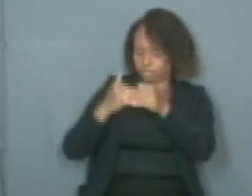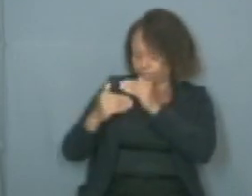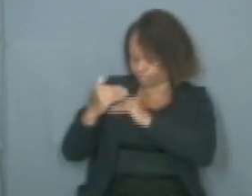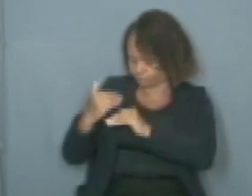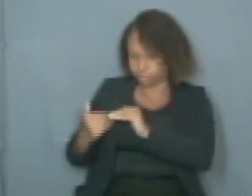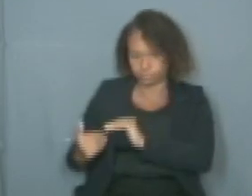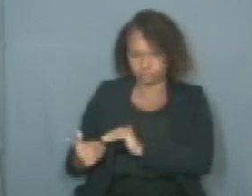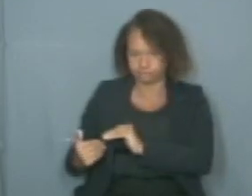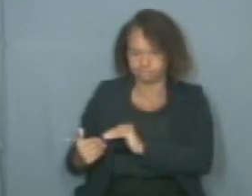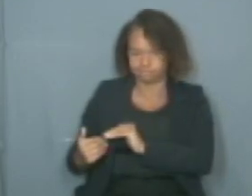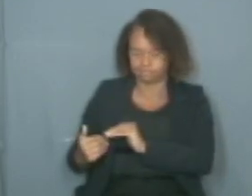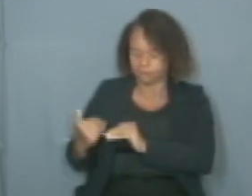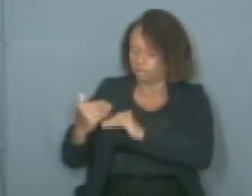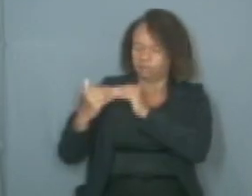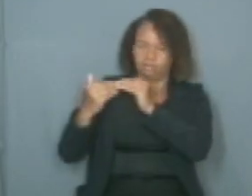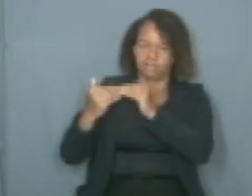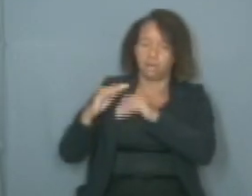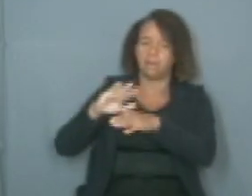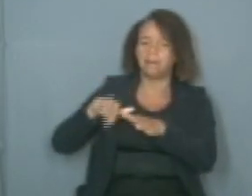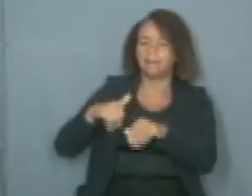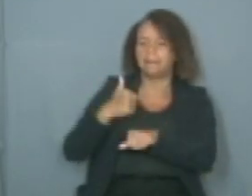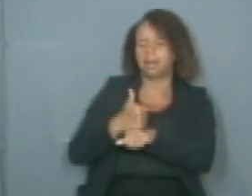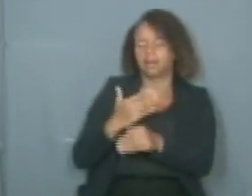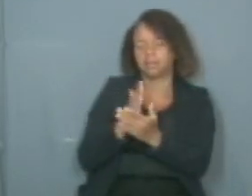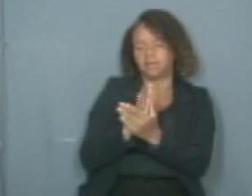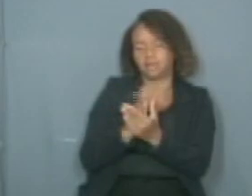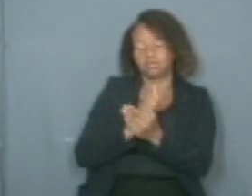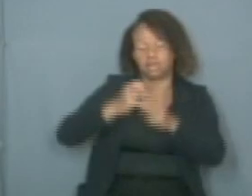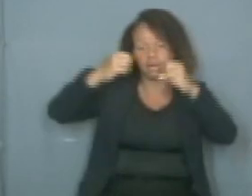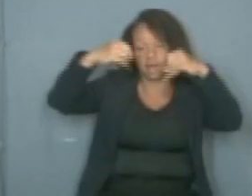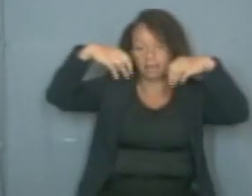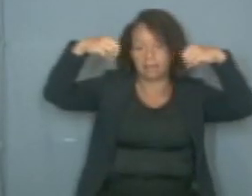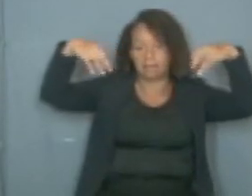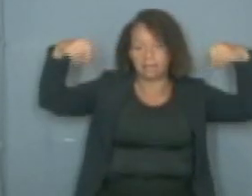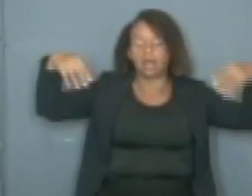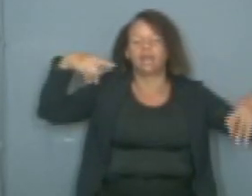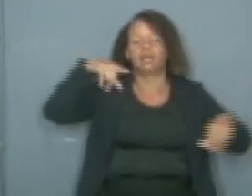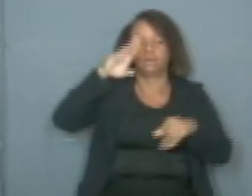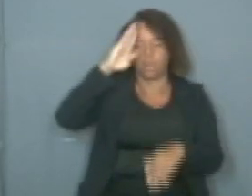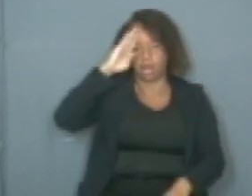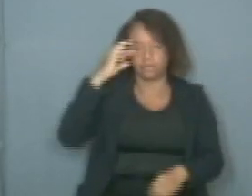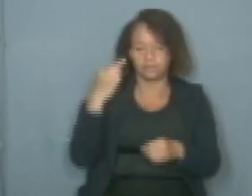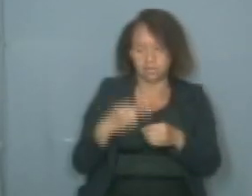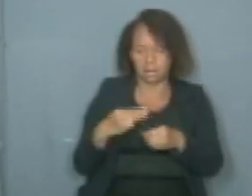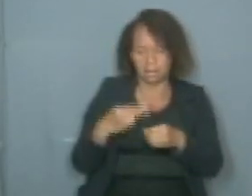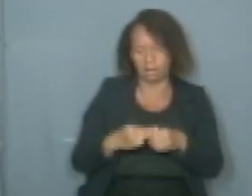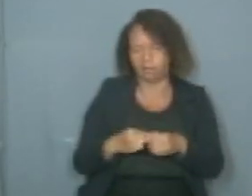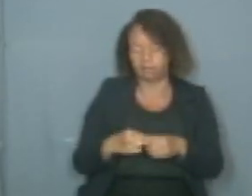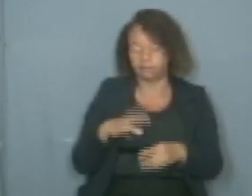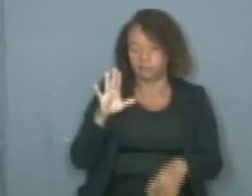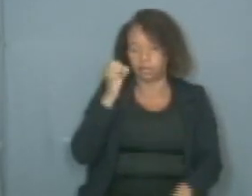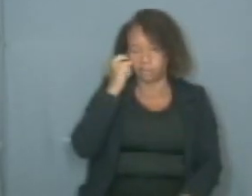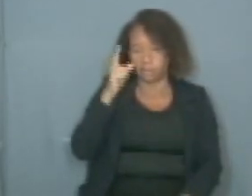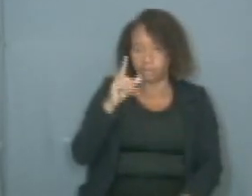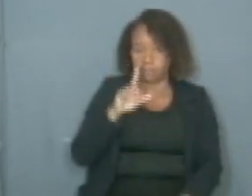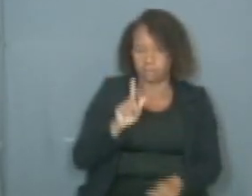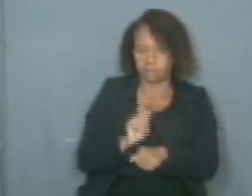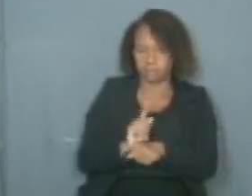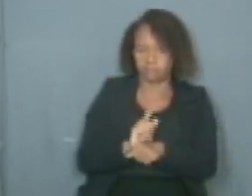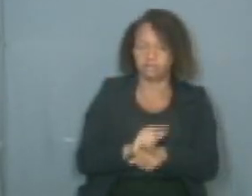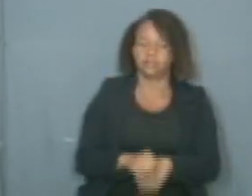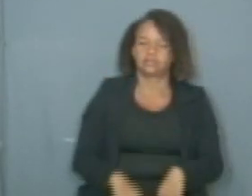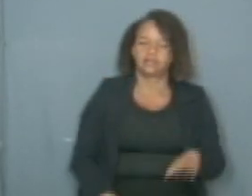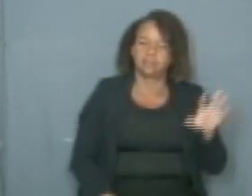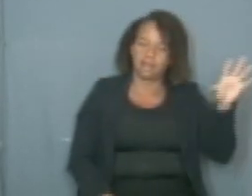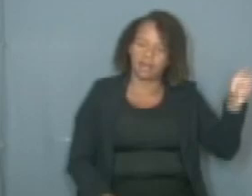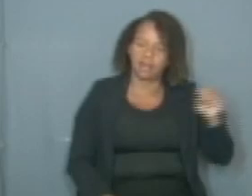fato. Então está lá o Parque da Macaxeira, que era para estar iluminado, cheio de guarda municipal, e aí, vou dar uma dica para a gestão. Pega